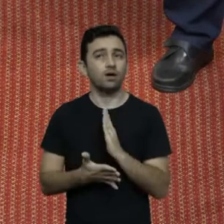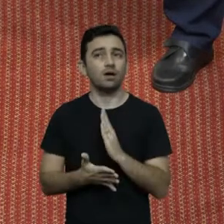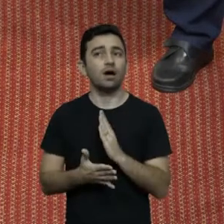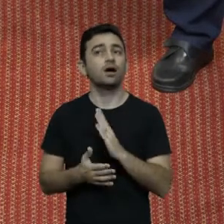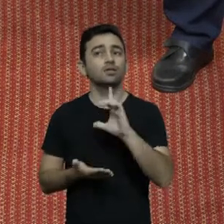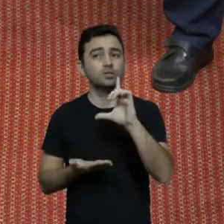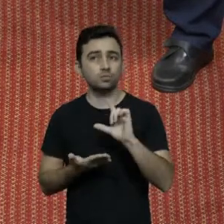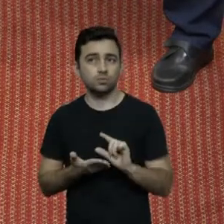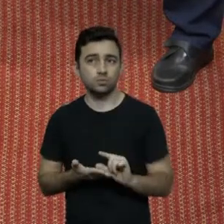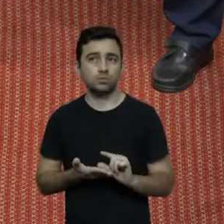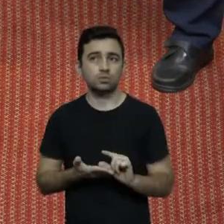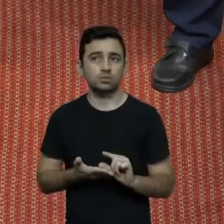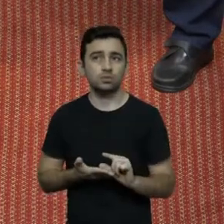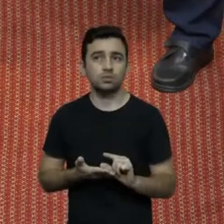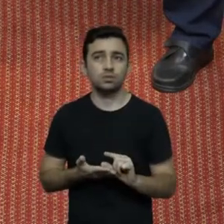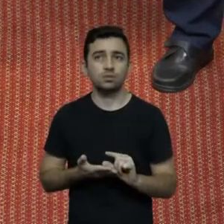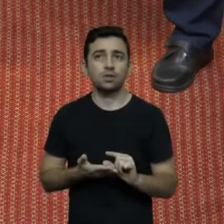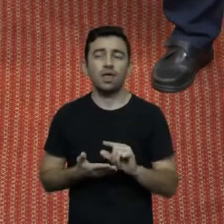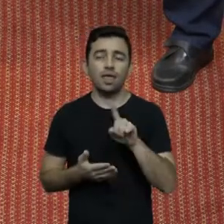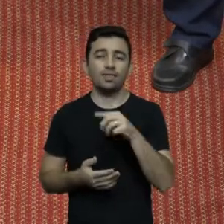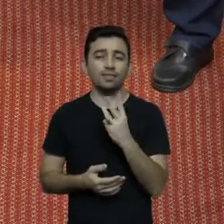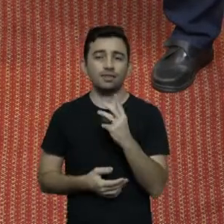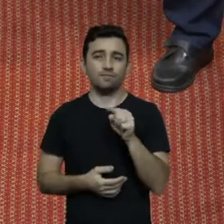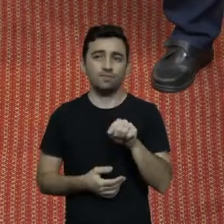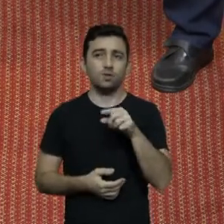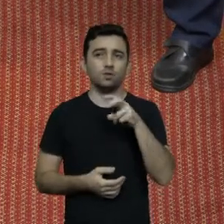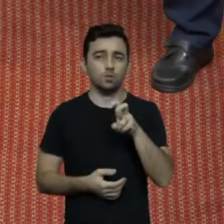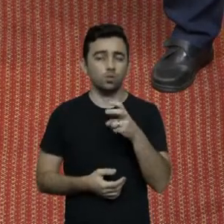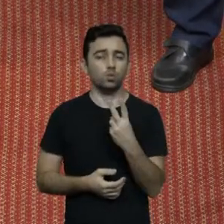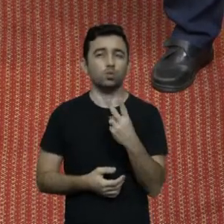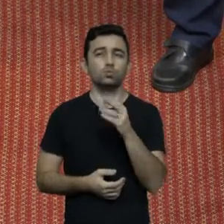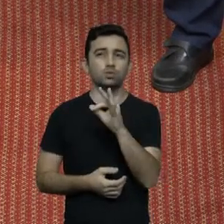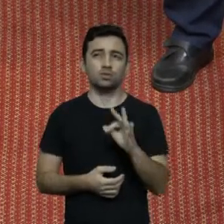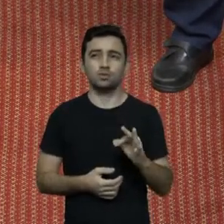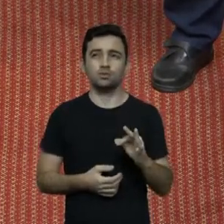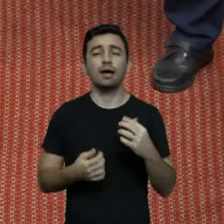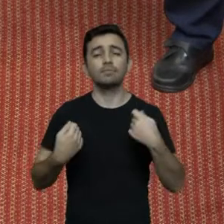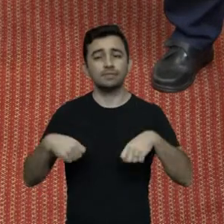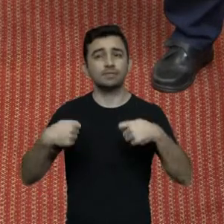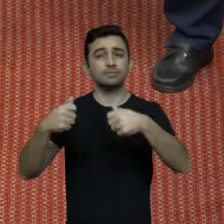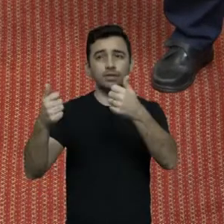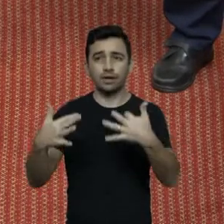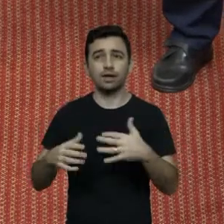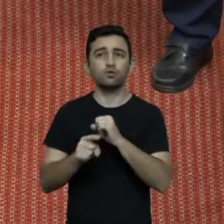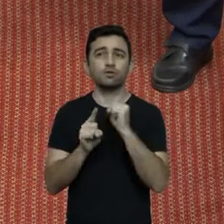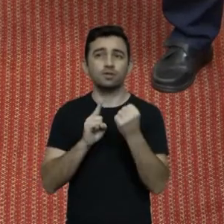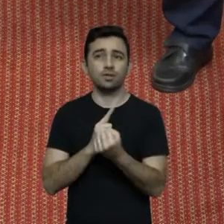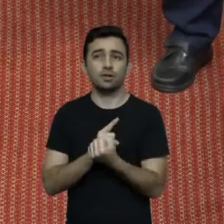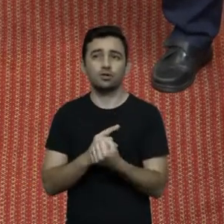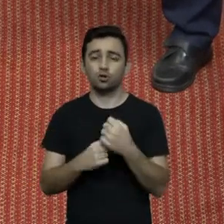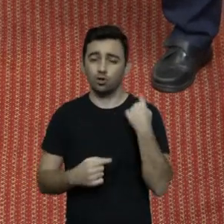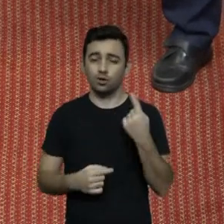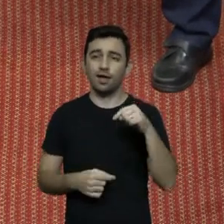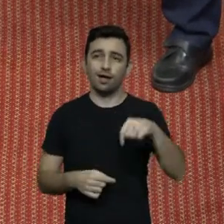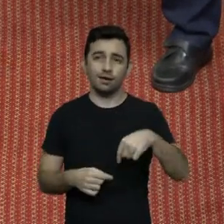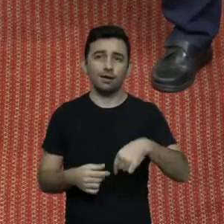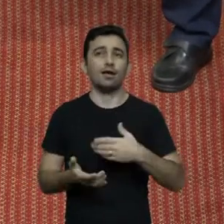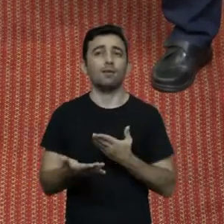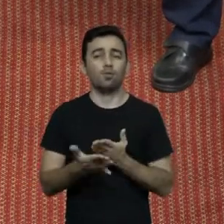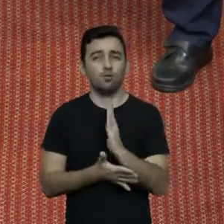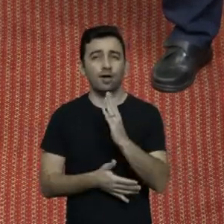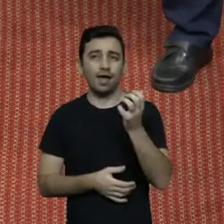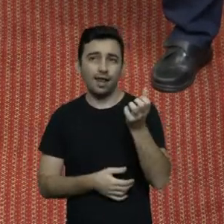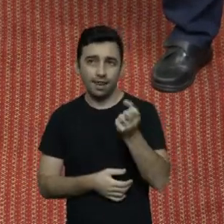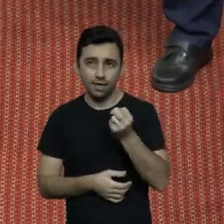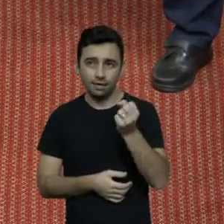redução do Whisky Para 3,2 aí nós vamos tem que explicar para a sociedade que nós estamos aprovando o